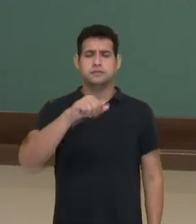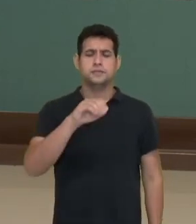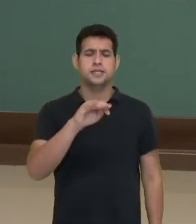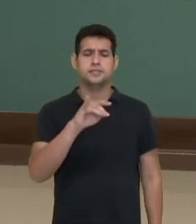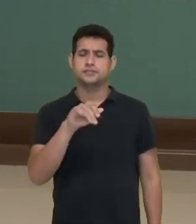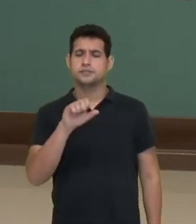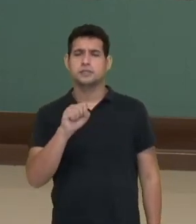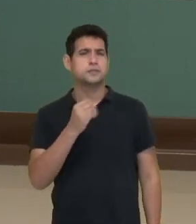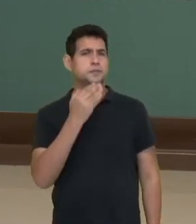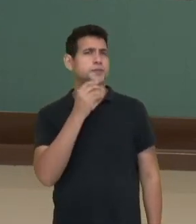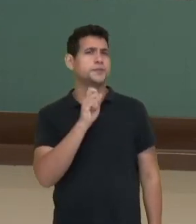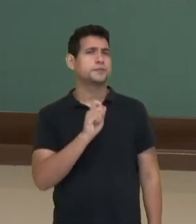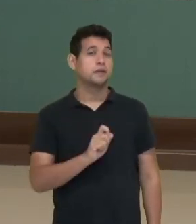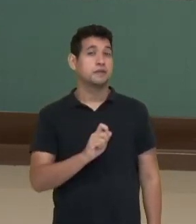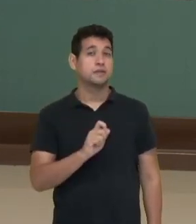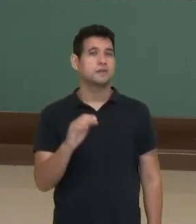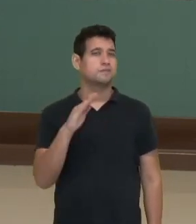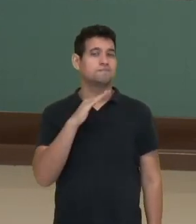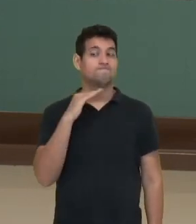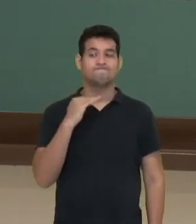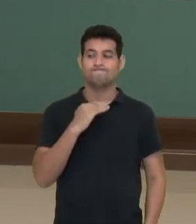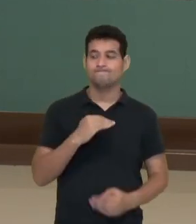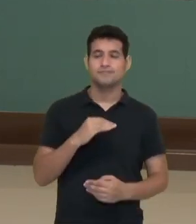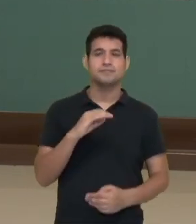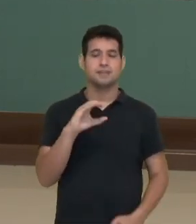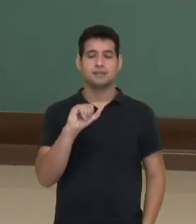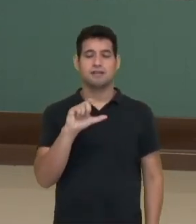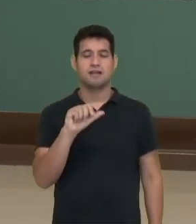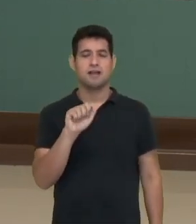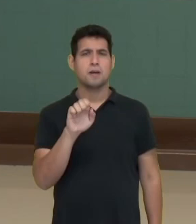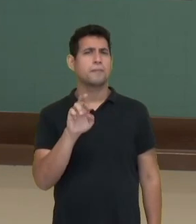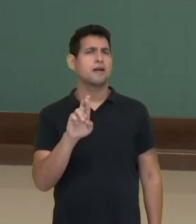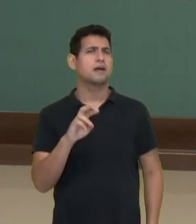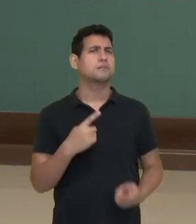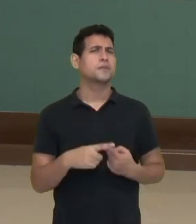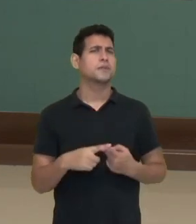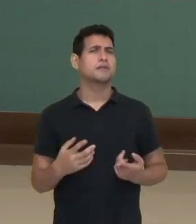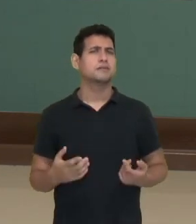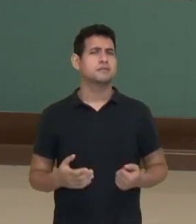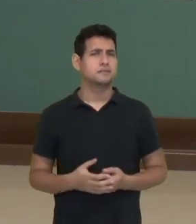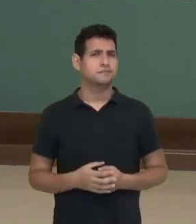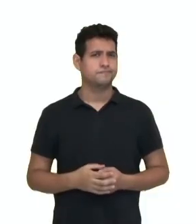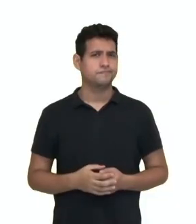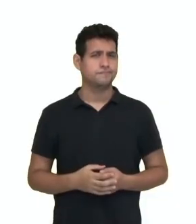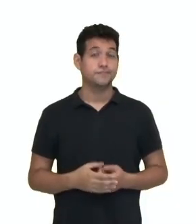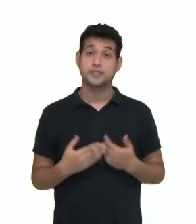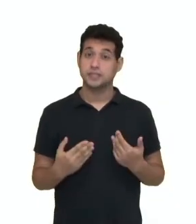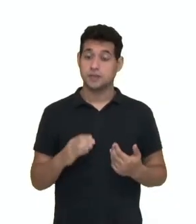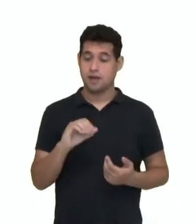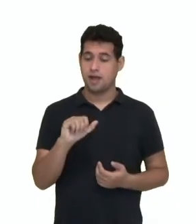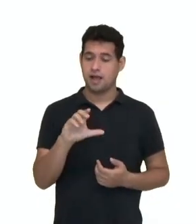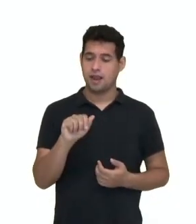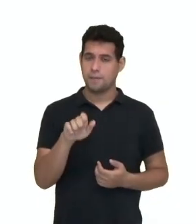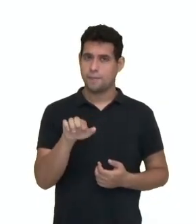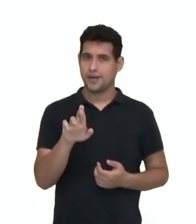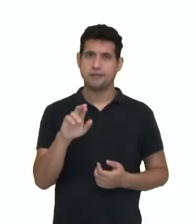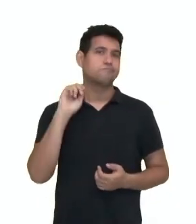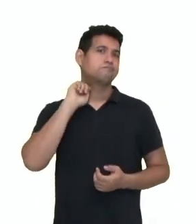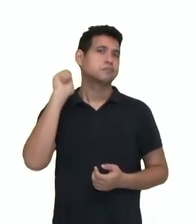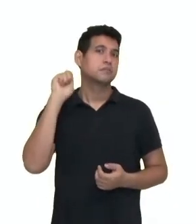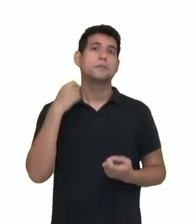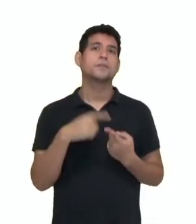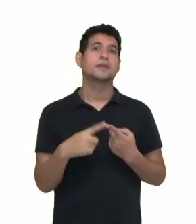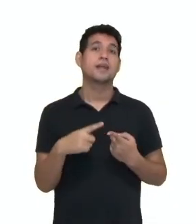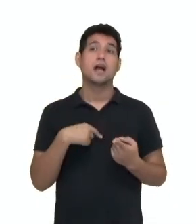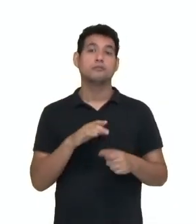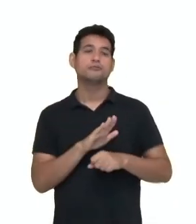Albuquerque mandou executar Calabar? Calabar foi executado por ter ajudado